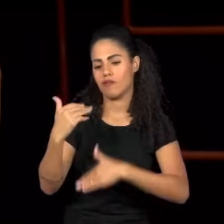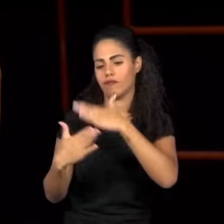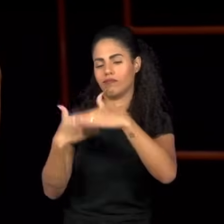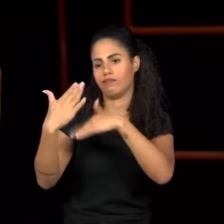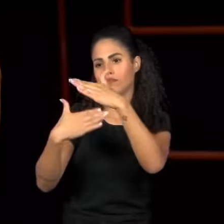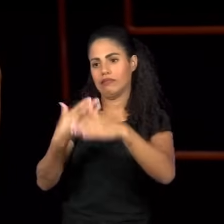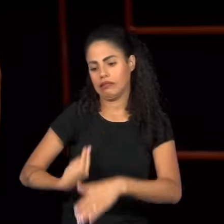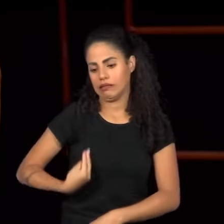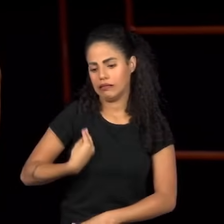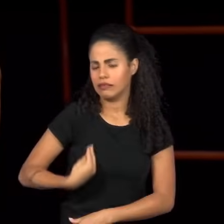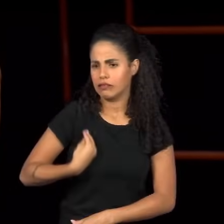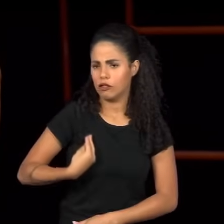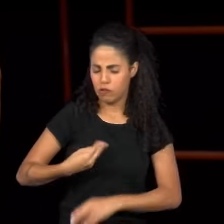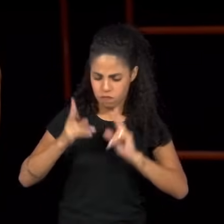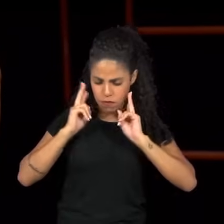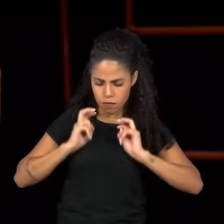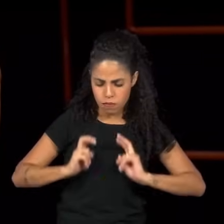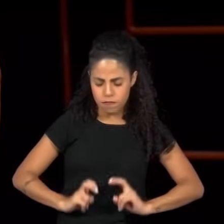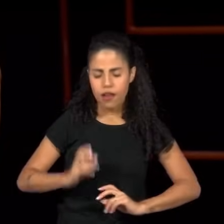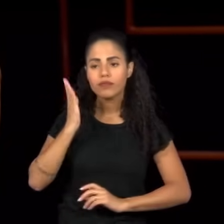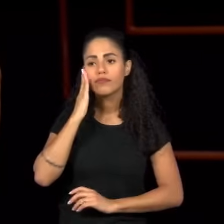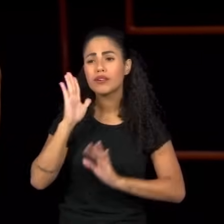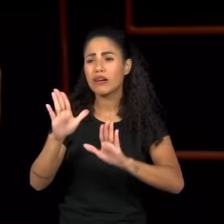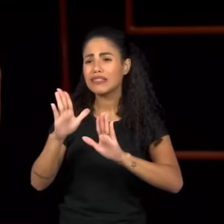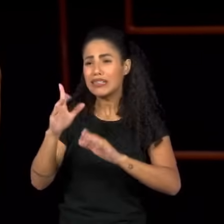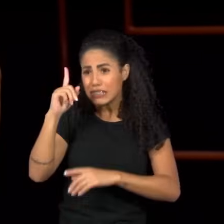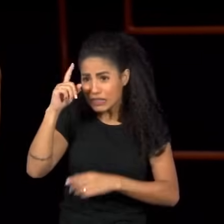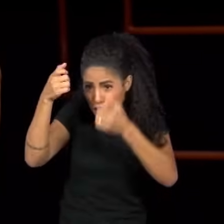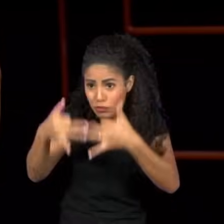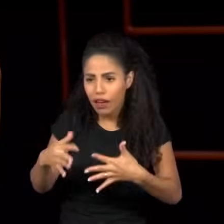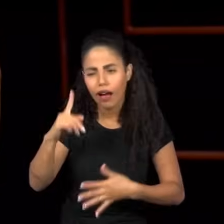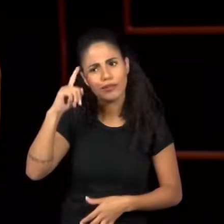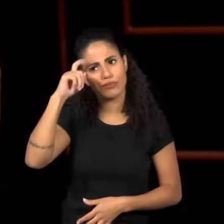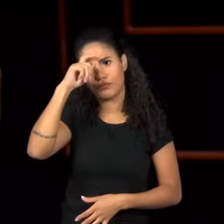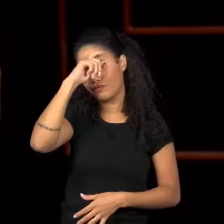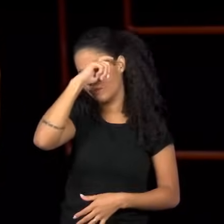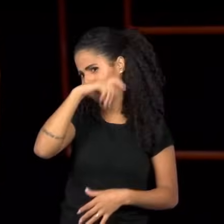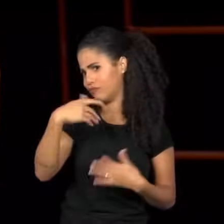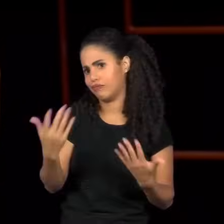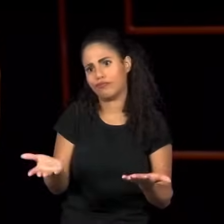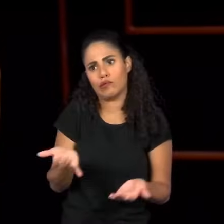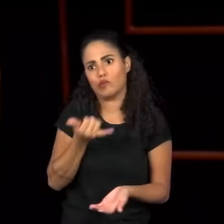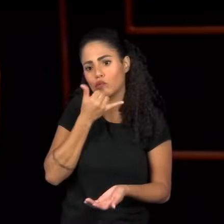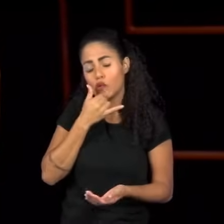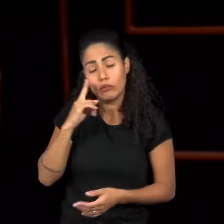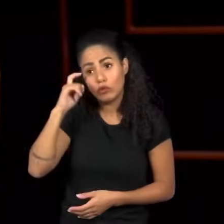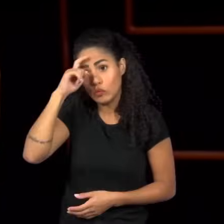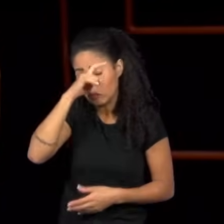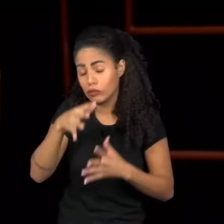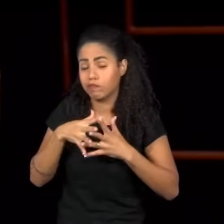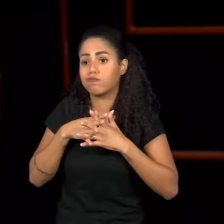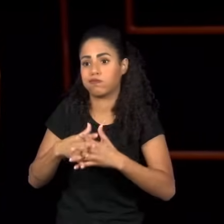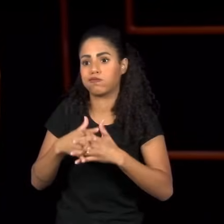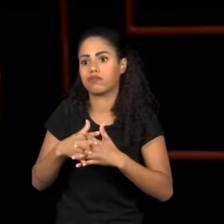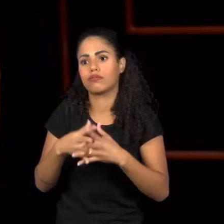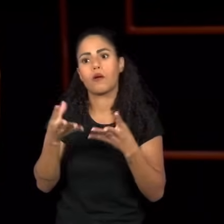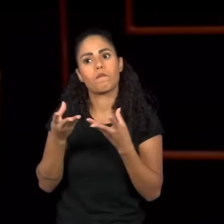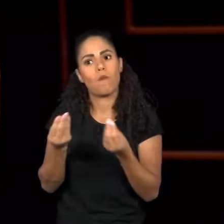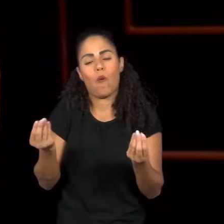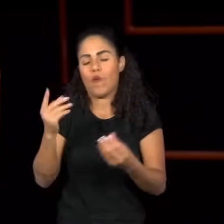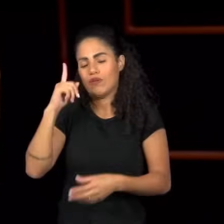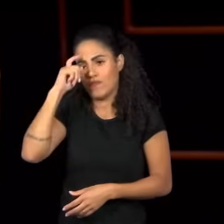melhorar, a se conhecer melhor. Mas é difícil explicar, eu acho. É muito complexo,